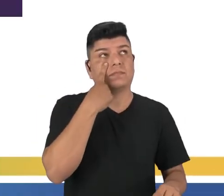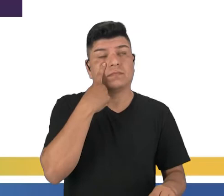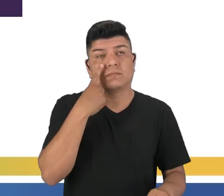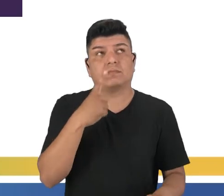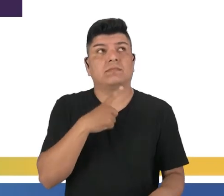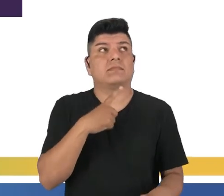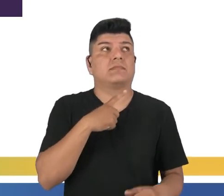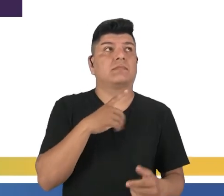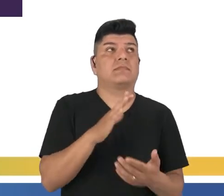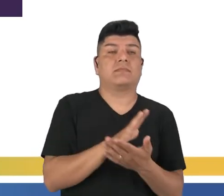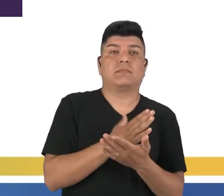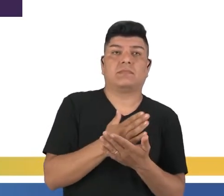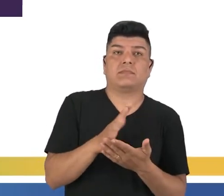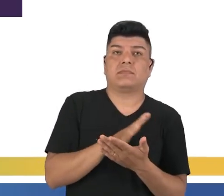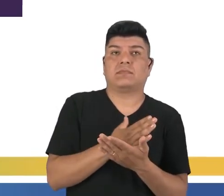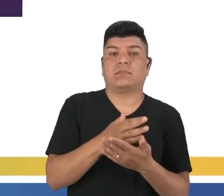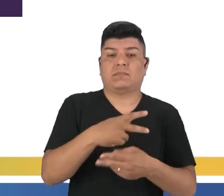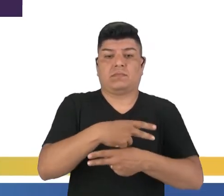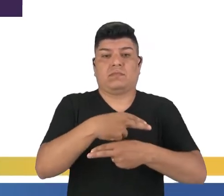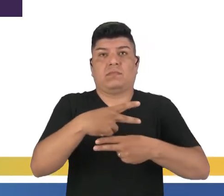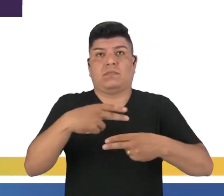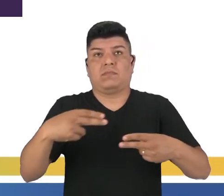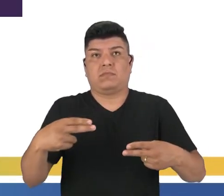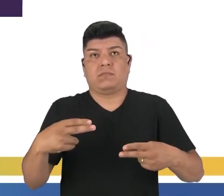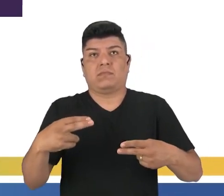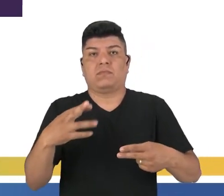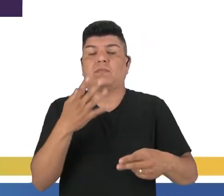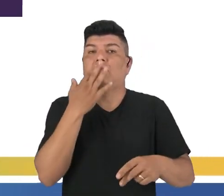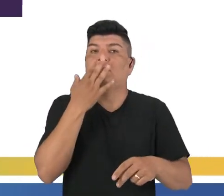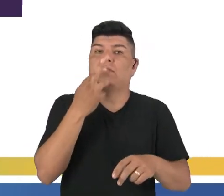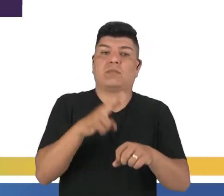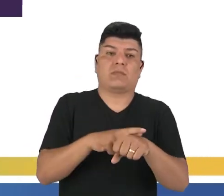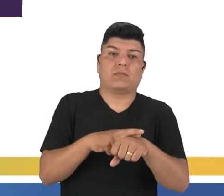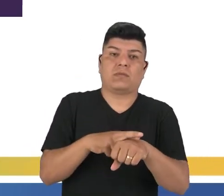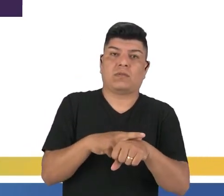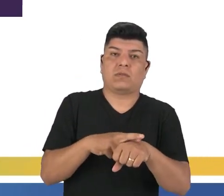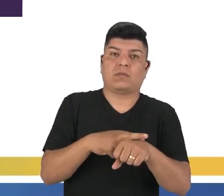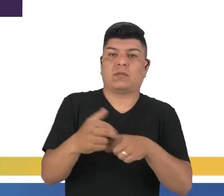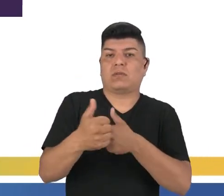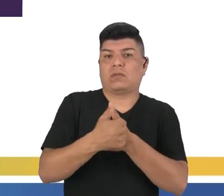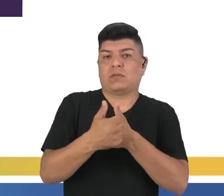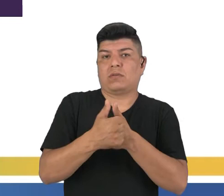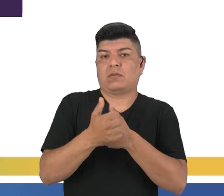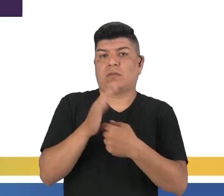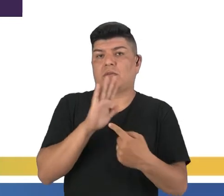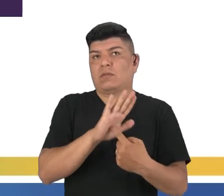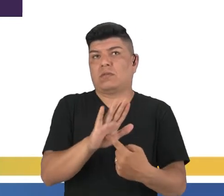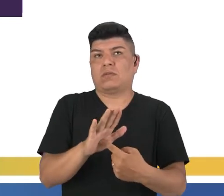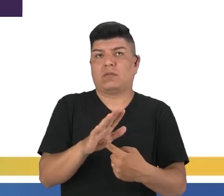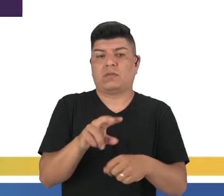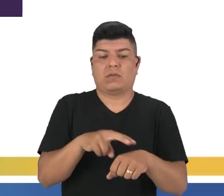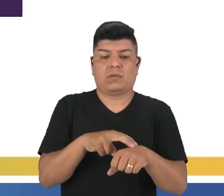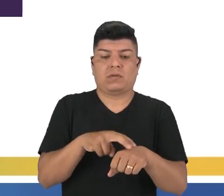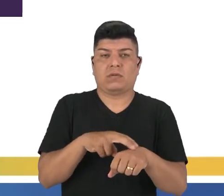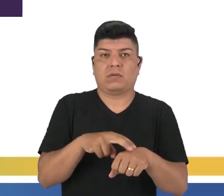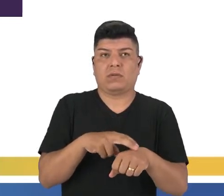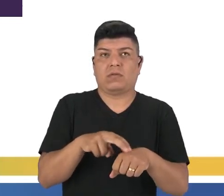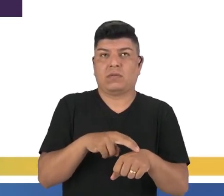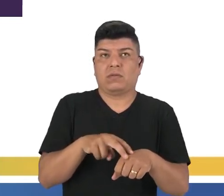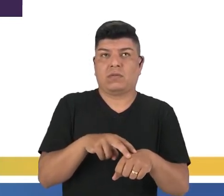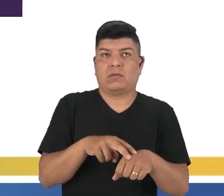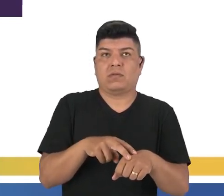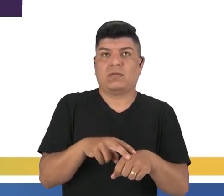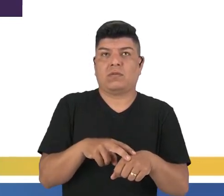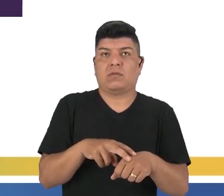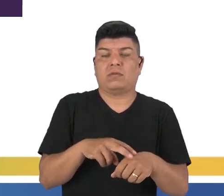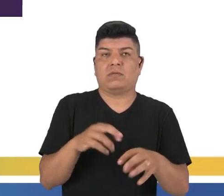que tem alguns objetos em roxo, né? Ao redor ali está representado em verde o espaço que ele